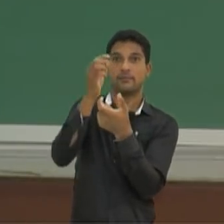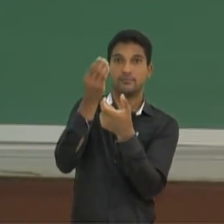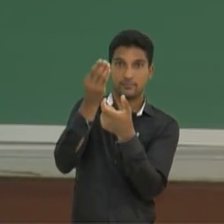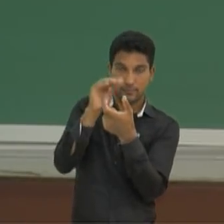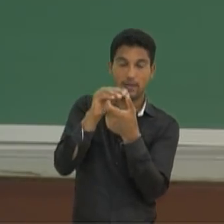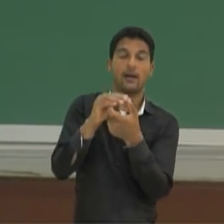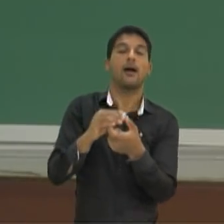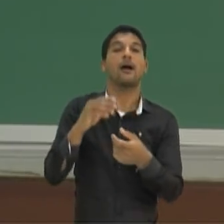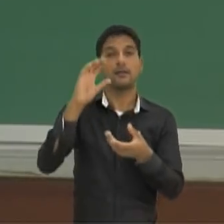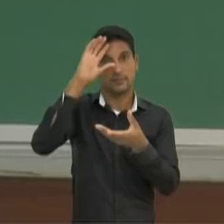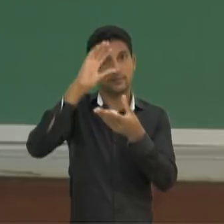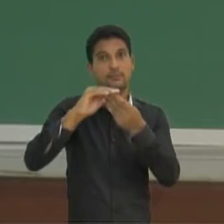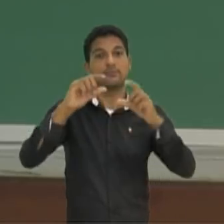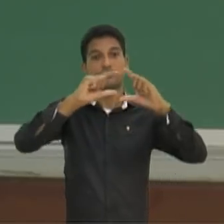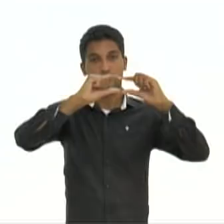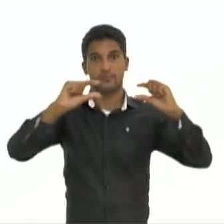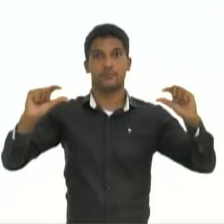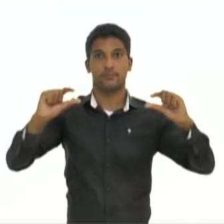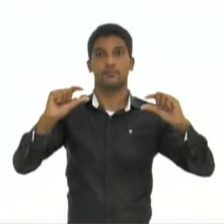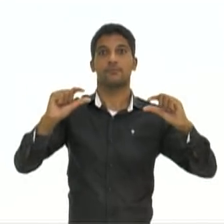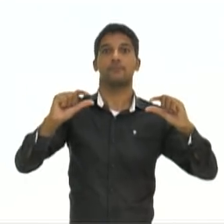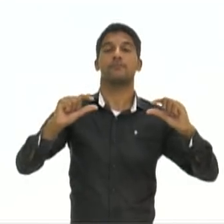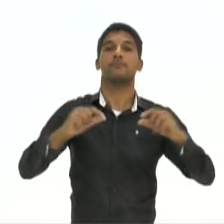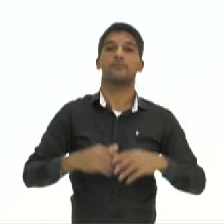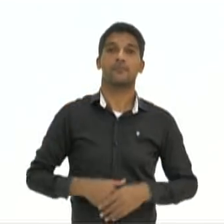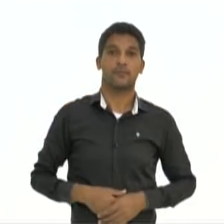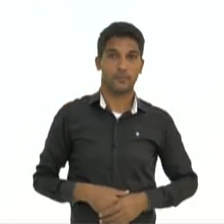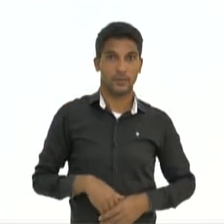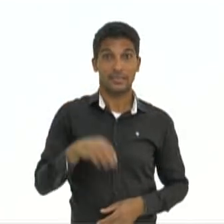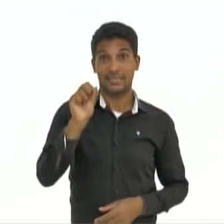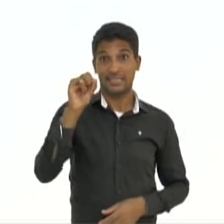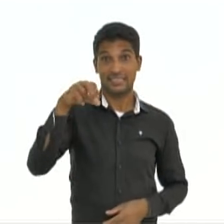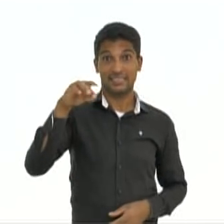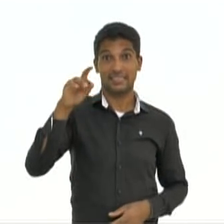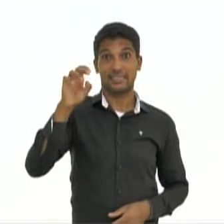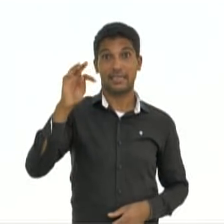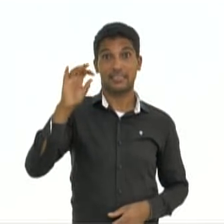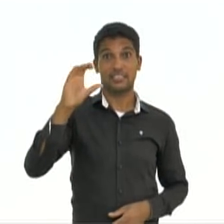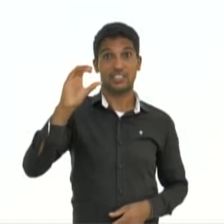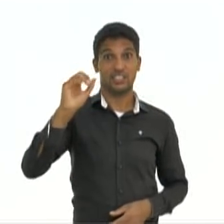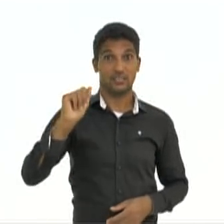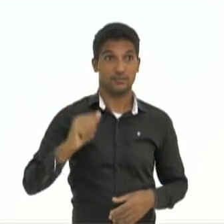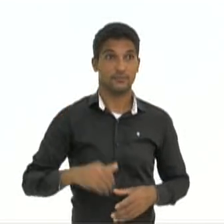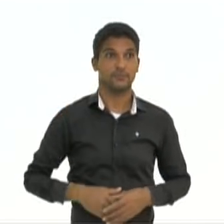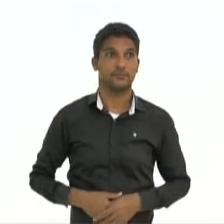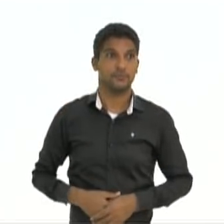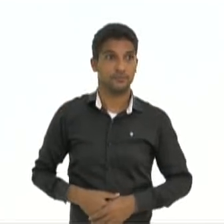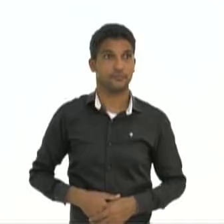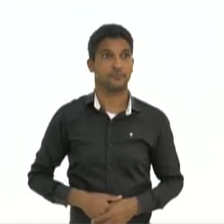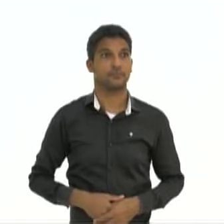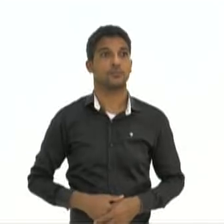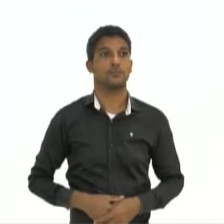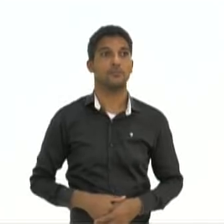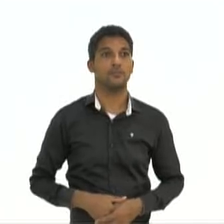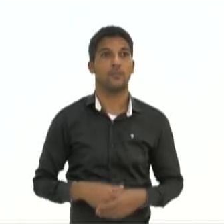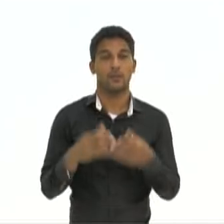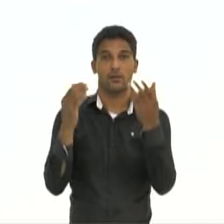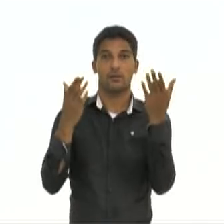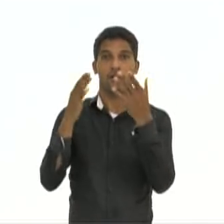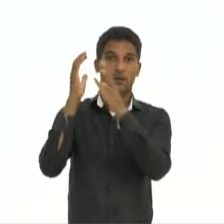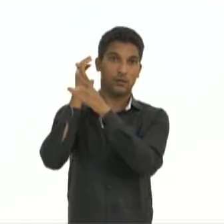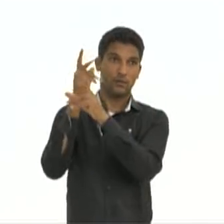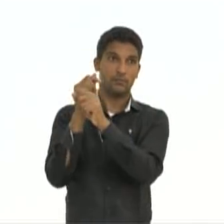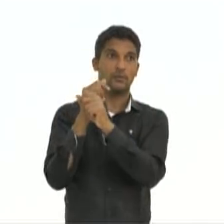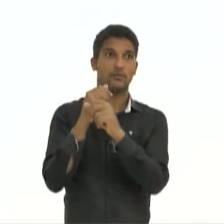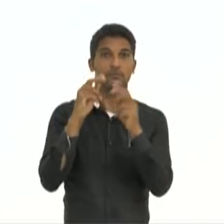Vamos revisar aqui agora. Olha, quando um período contém mais de uma oração ou locução verbal, é denominado de período composto, né? Então vejam lá no